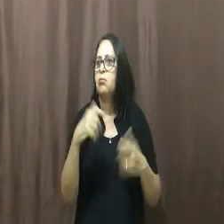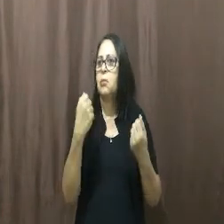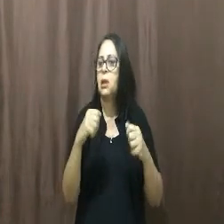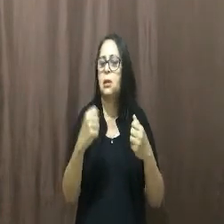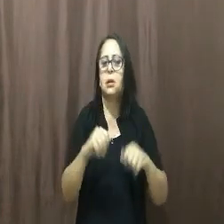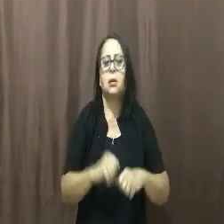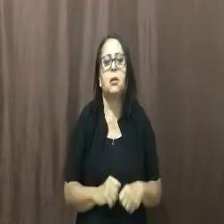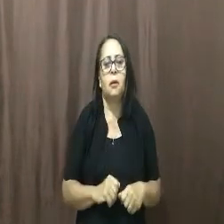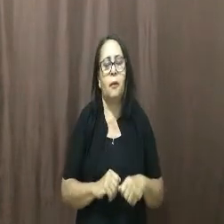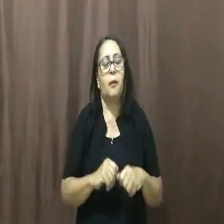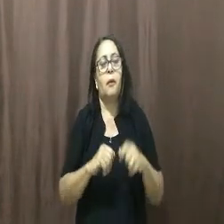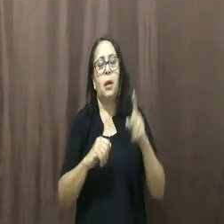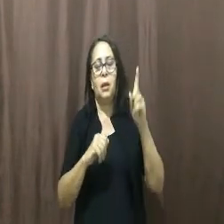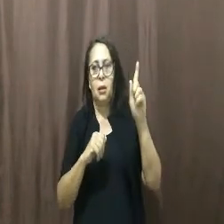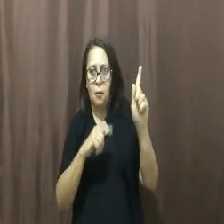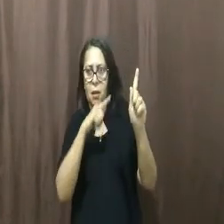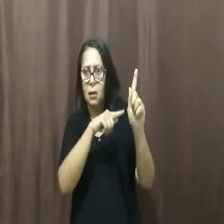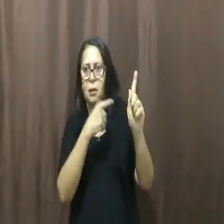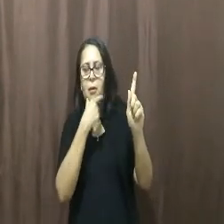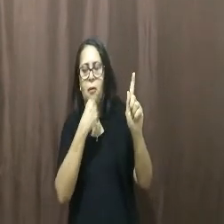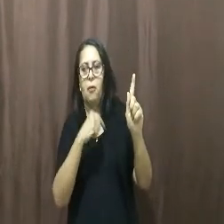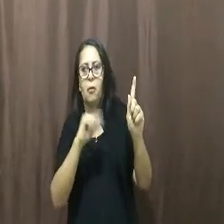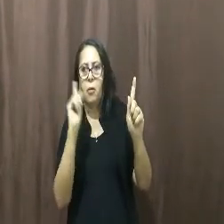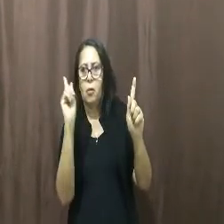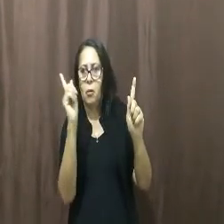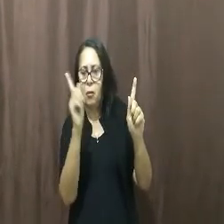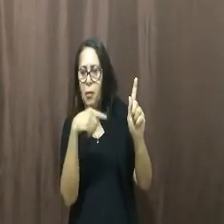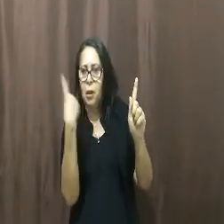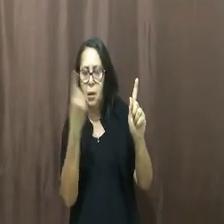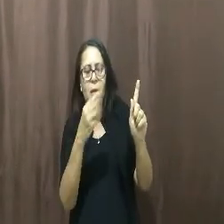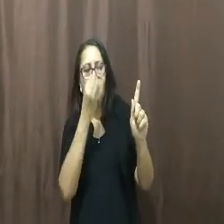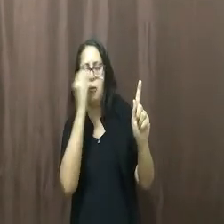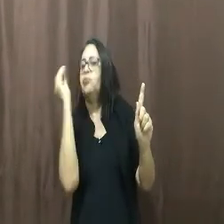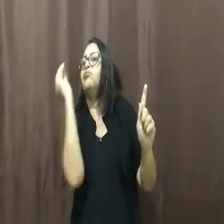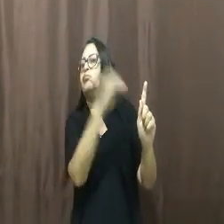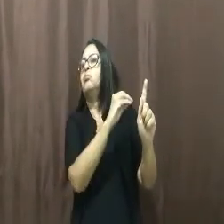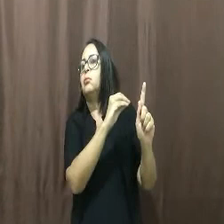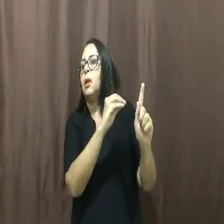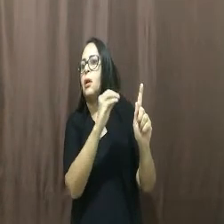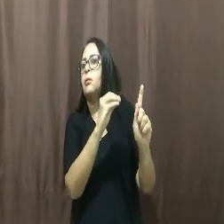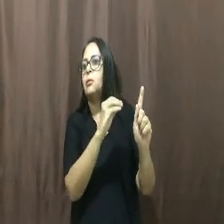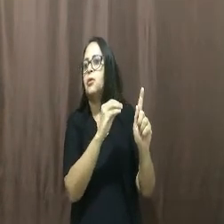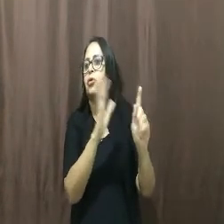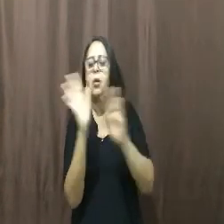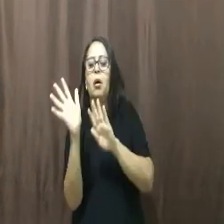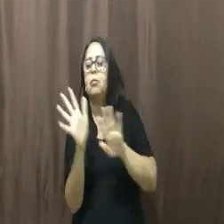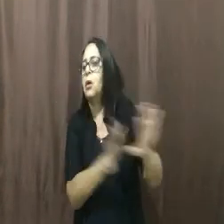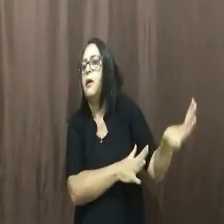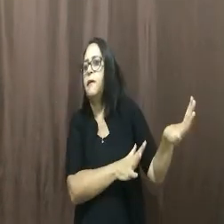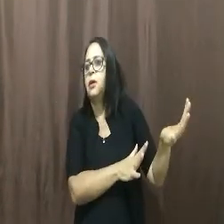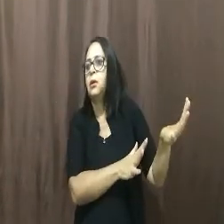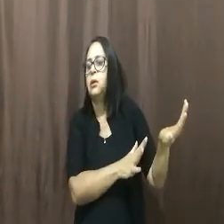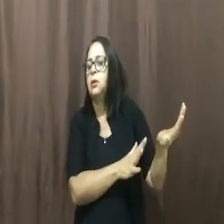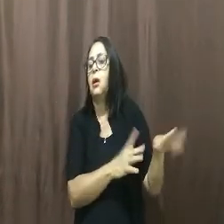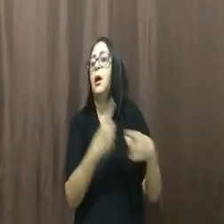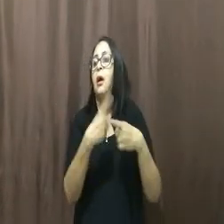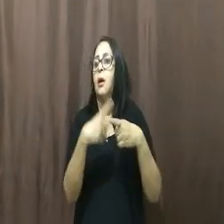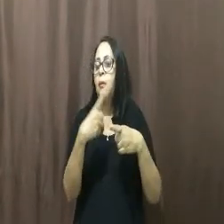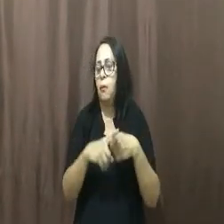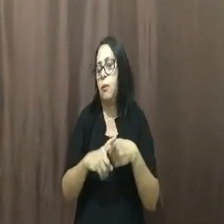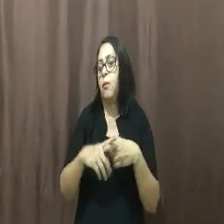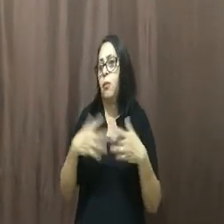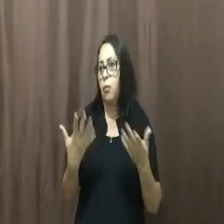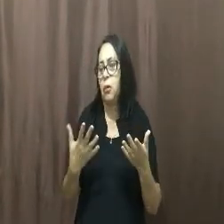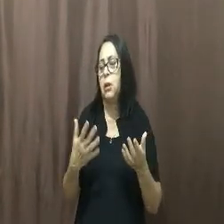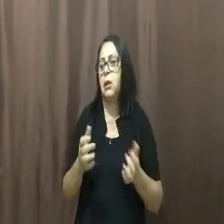senhor que é gestor e que nós repudiamos. Inclusive exigimos que seja afastado, porque a Fundação Cultural Palmares tem um